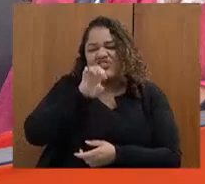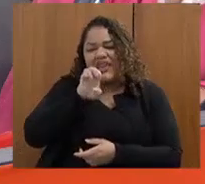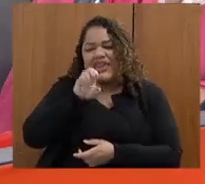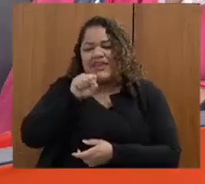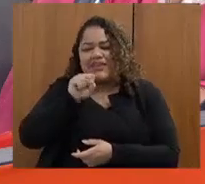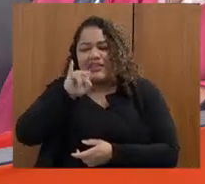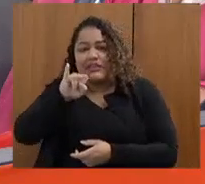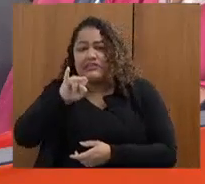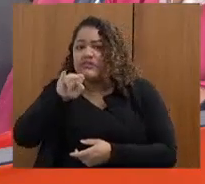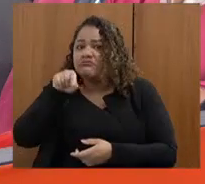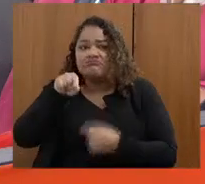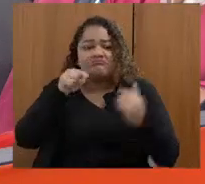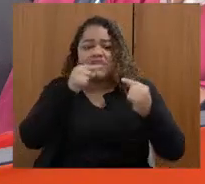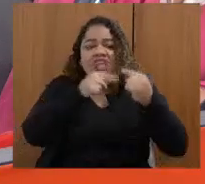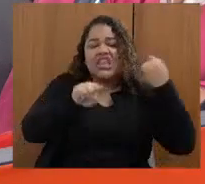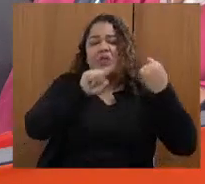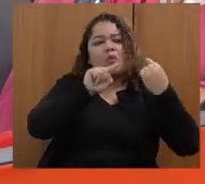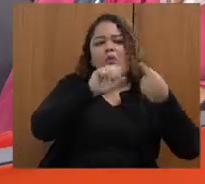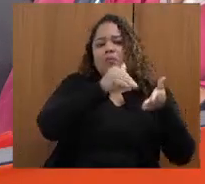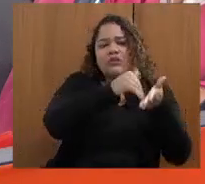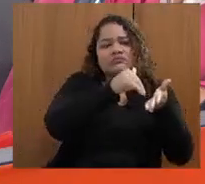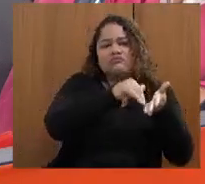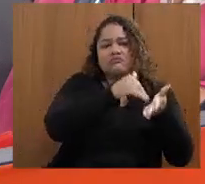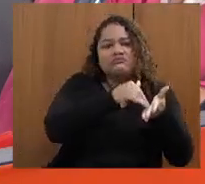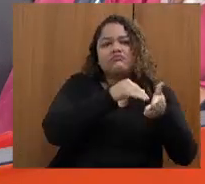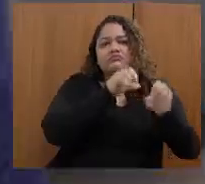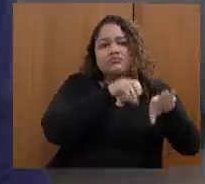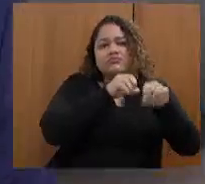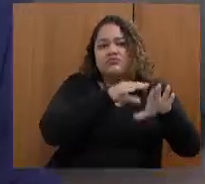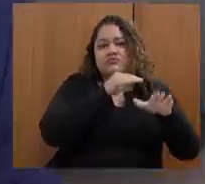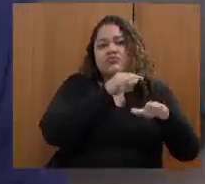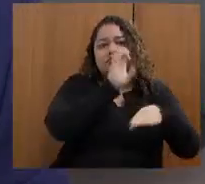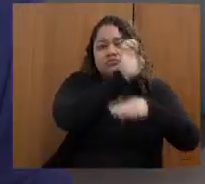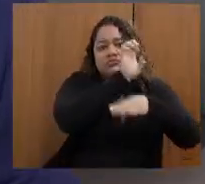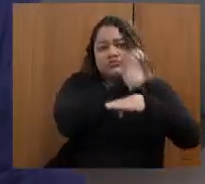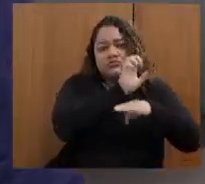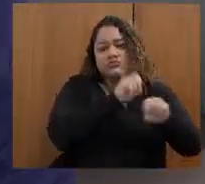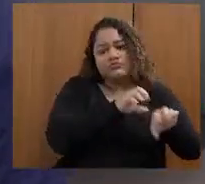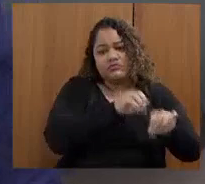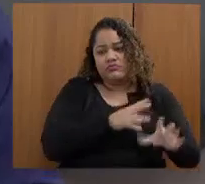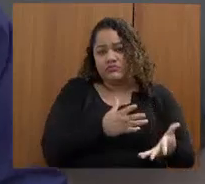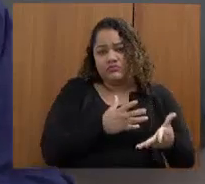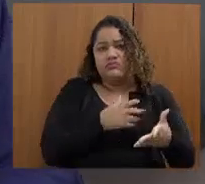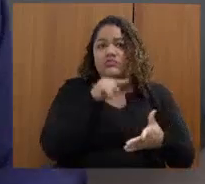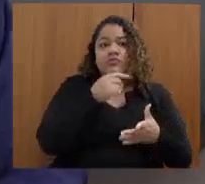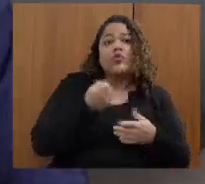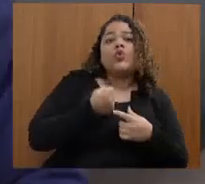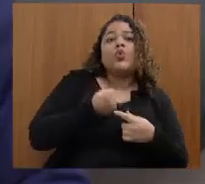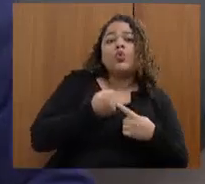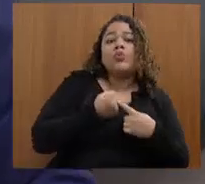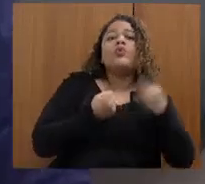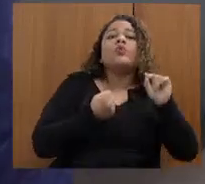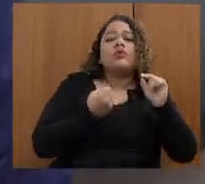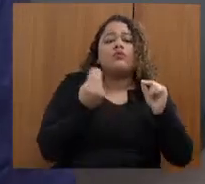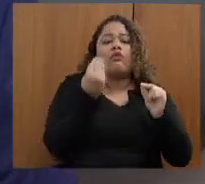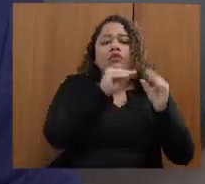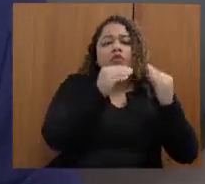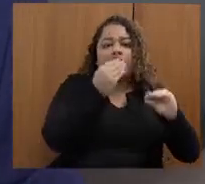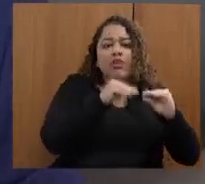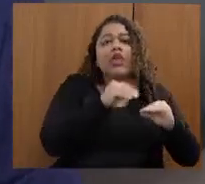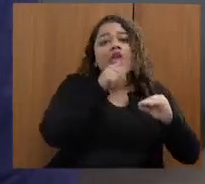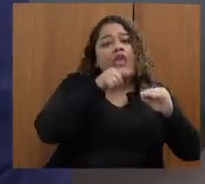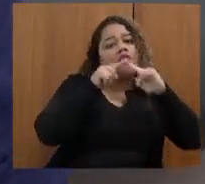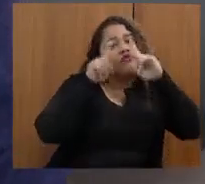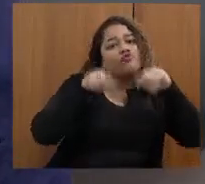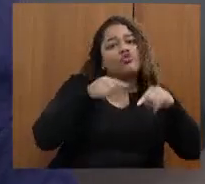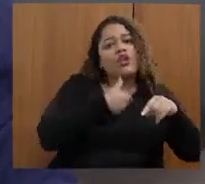da Secretaria de Estado da Educação os números da secretaria de educação são produzidos por servidores públicos e nós